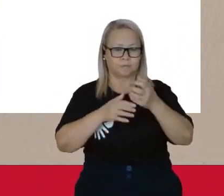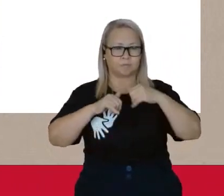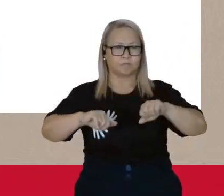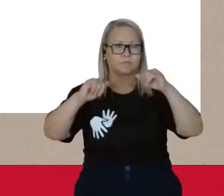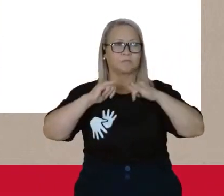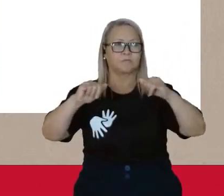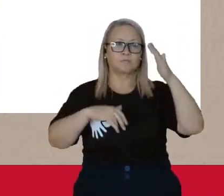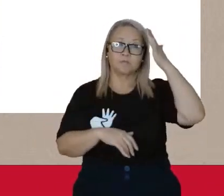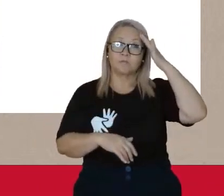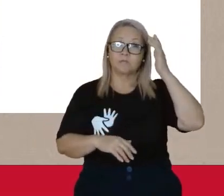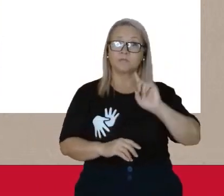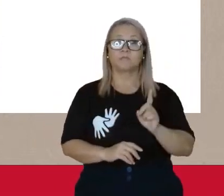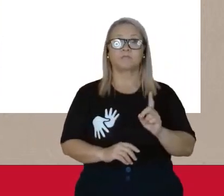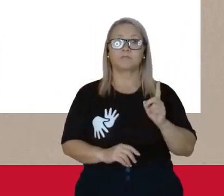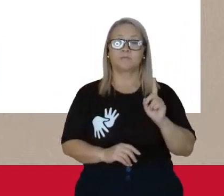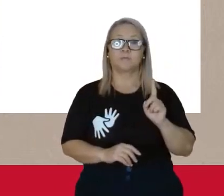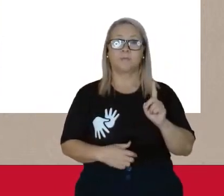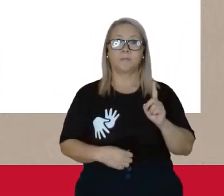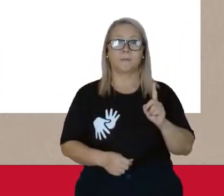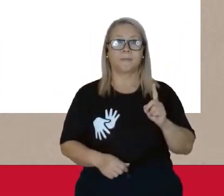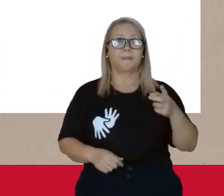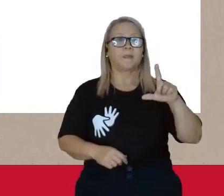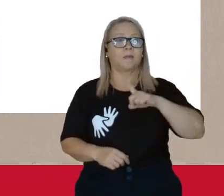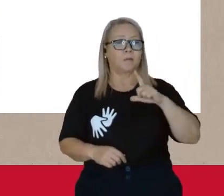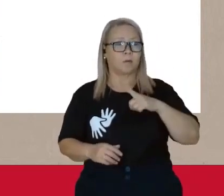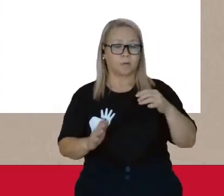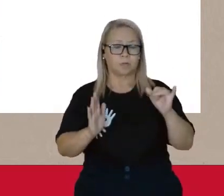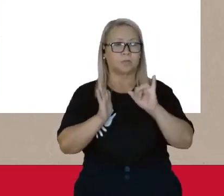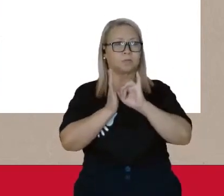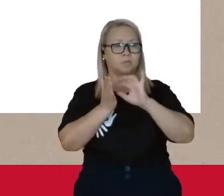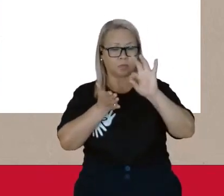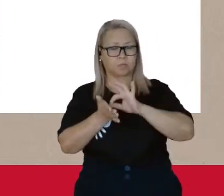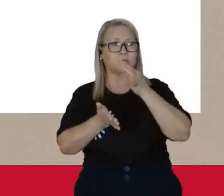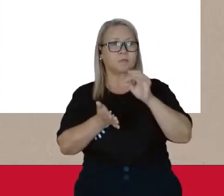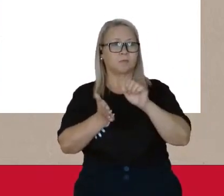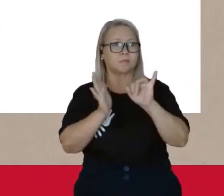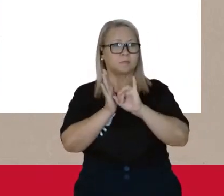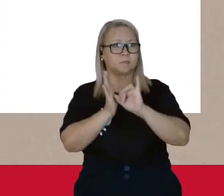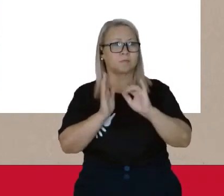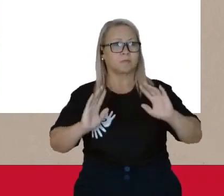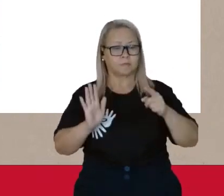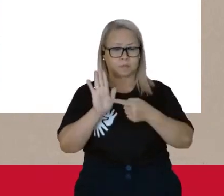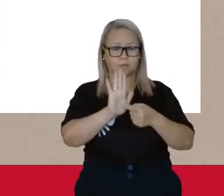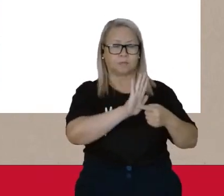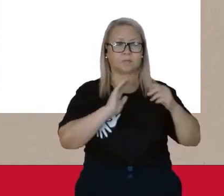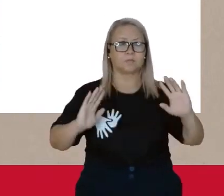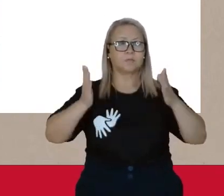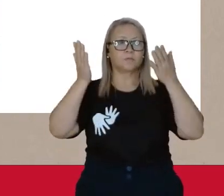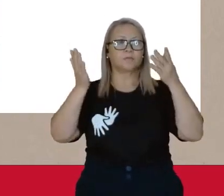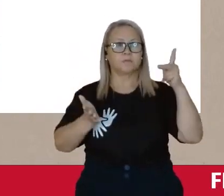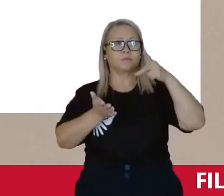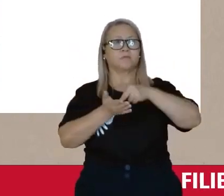gente sabe que não foi assim. E a gente tinha tudo registrado e arquivado, mostrando que a campanha foi